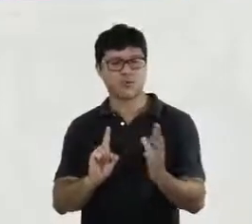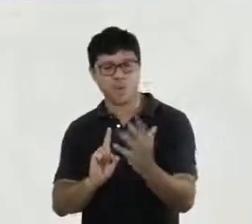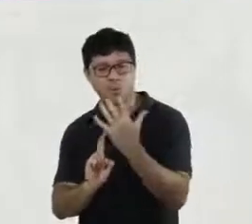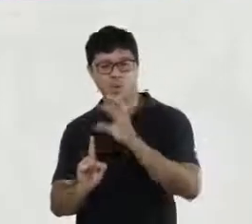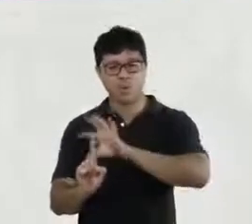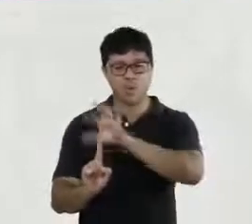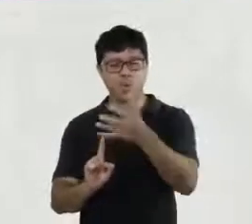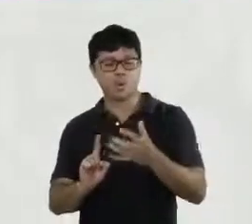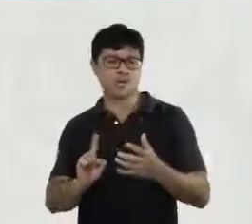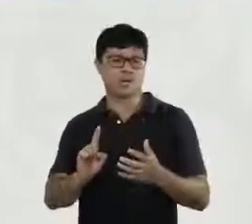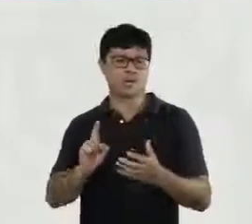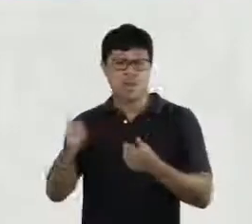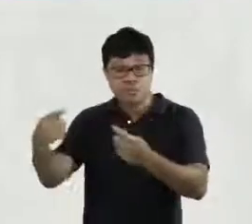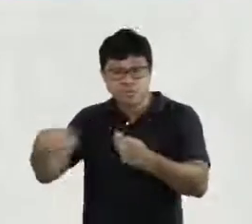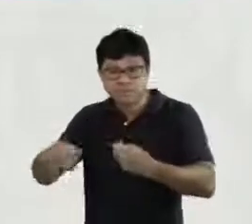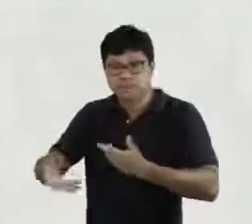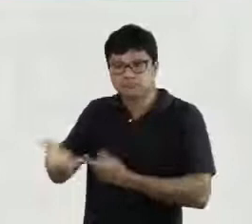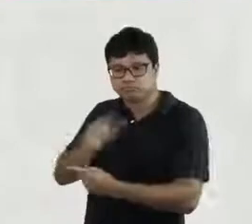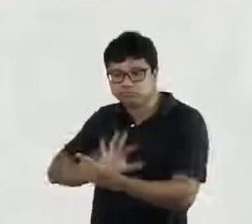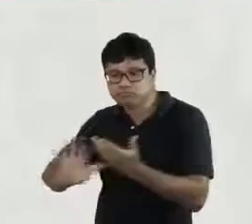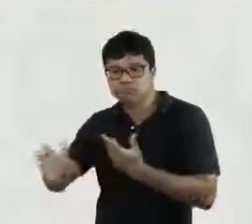social pode precisar.